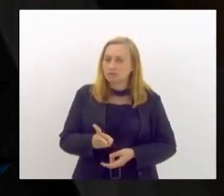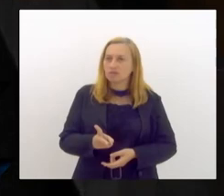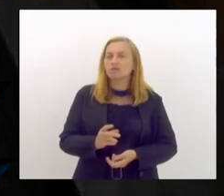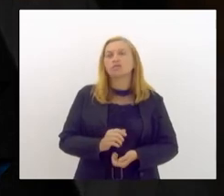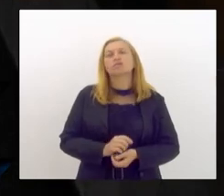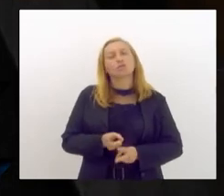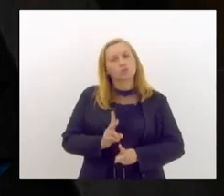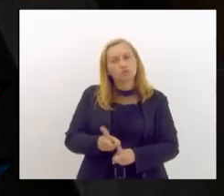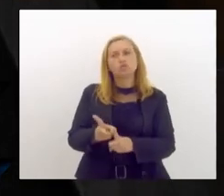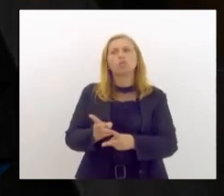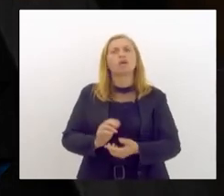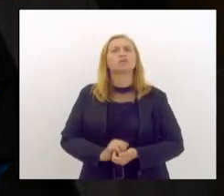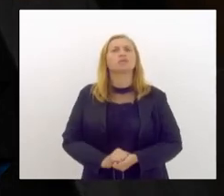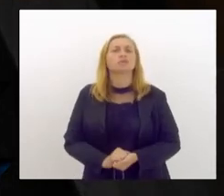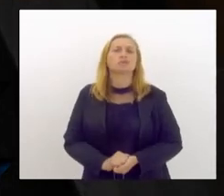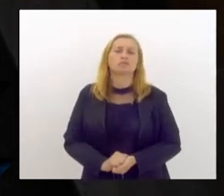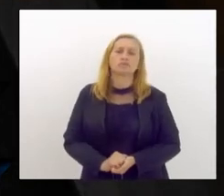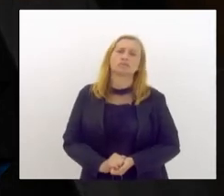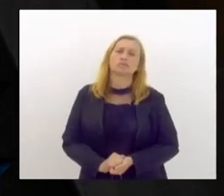continuada.